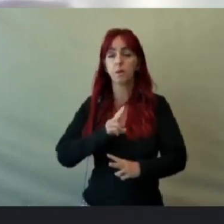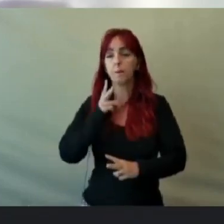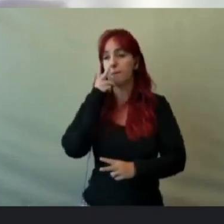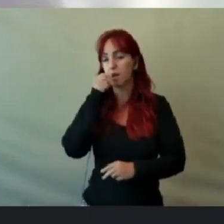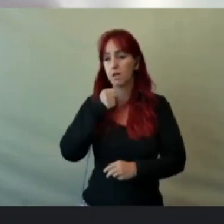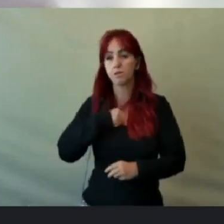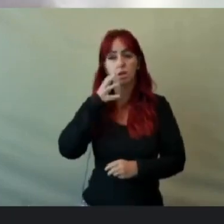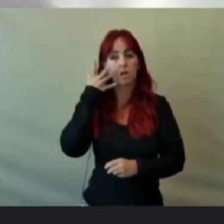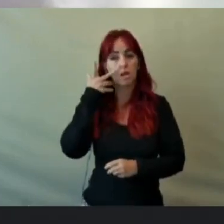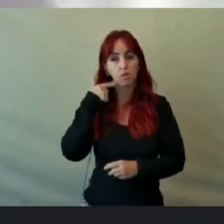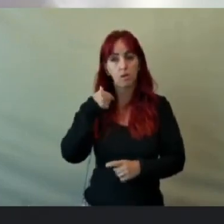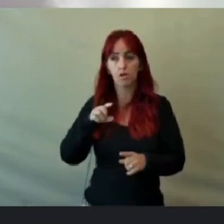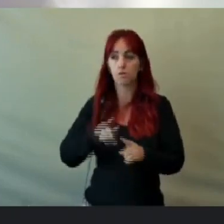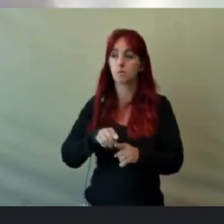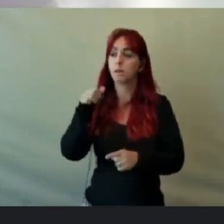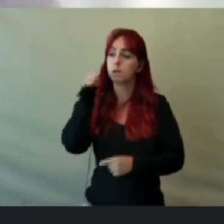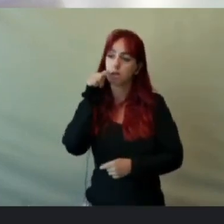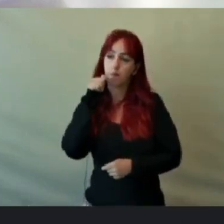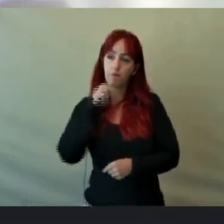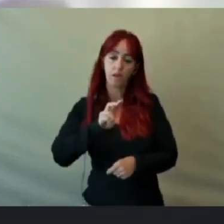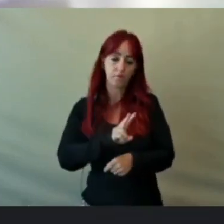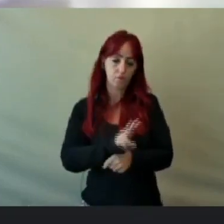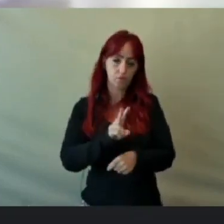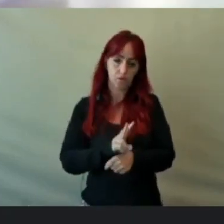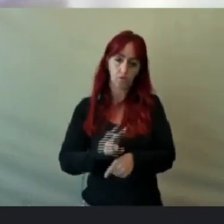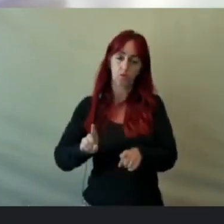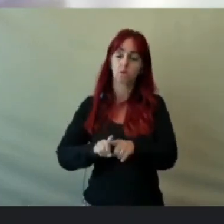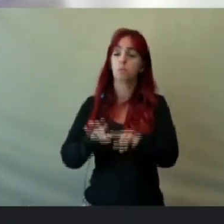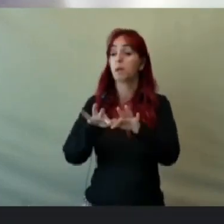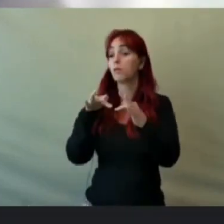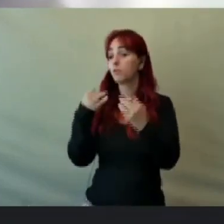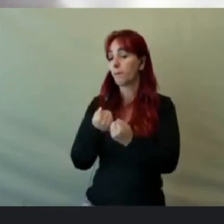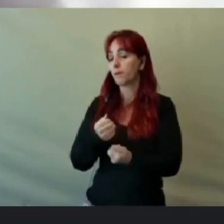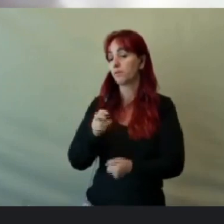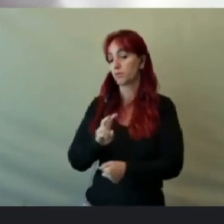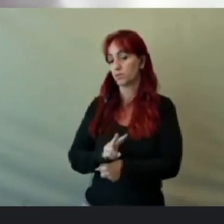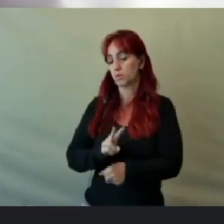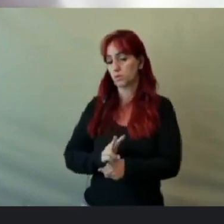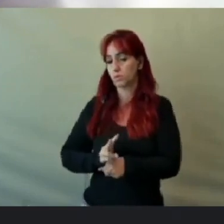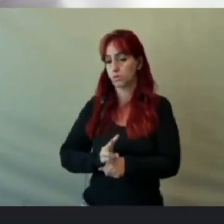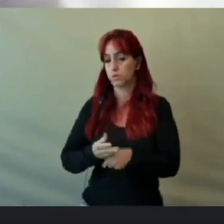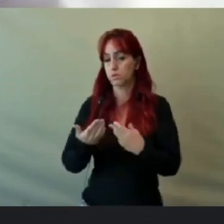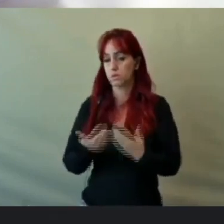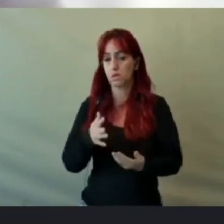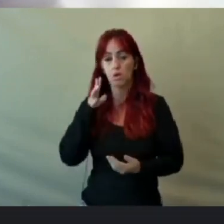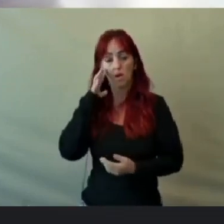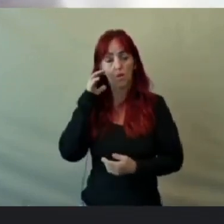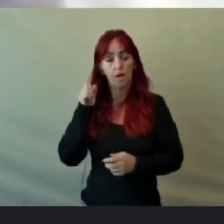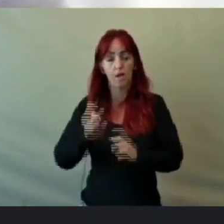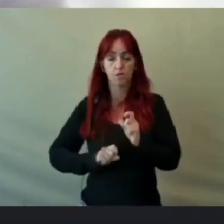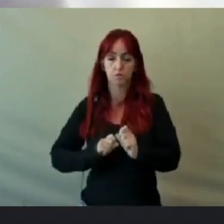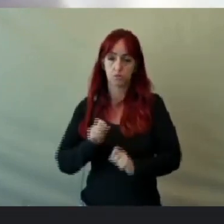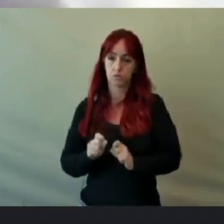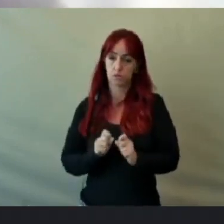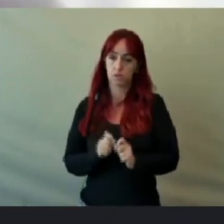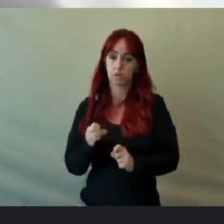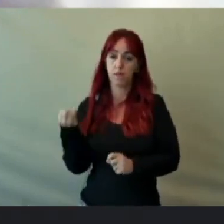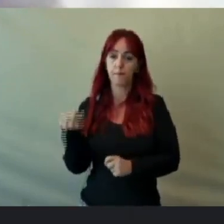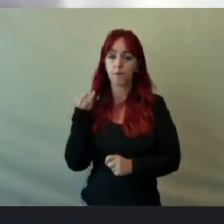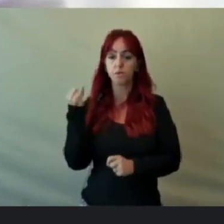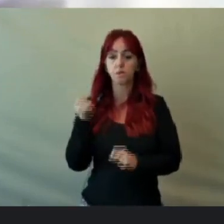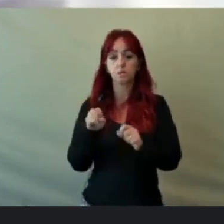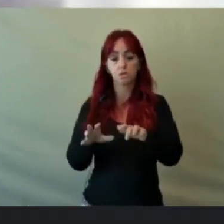cuidadora e que a família fosse a cuidadora então eu acho que é muito relevante essa audiência pública para